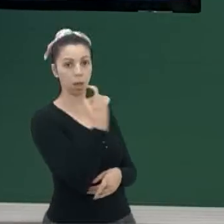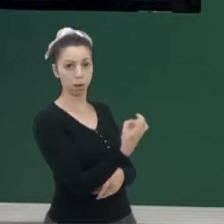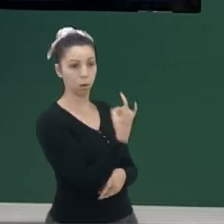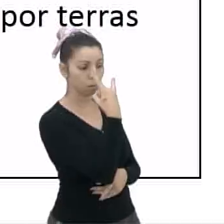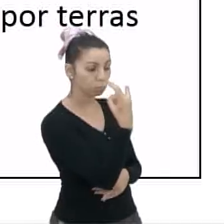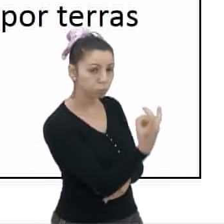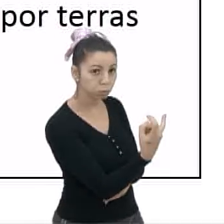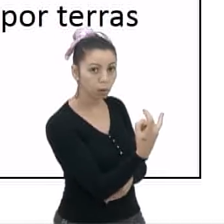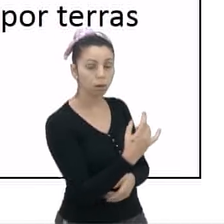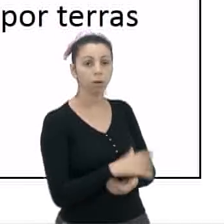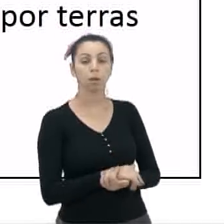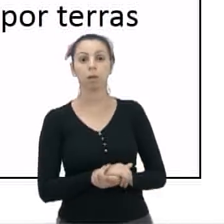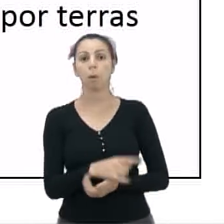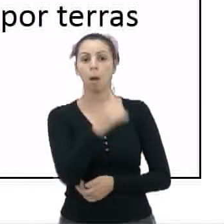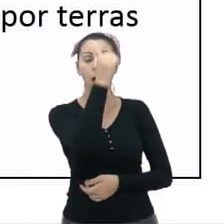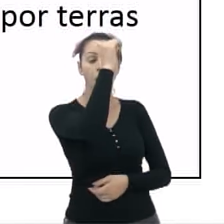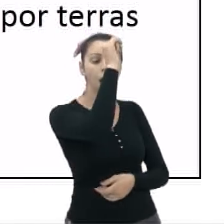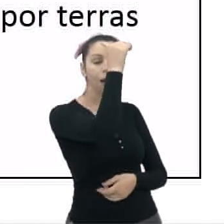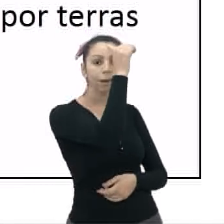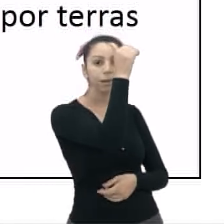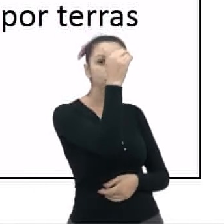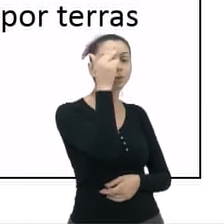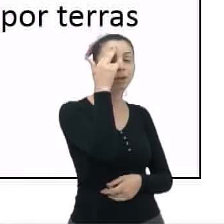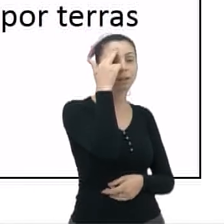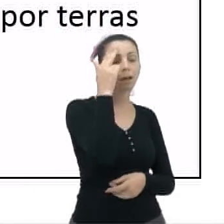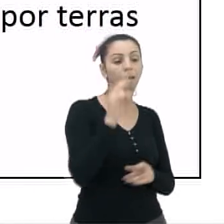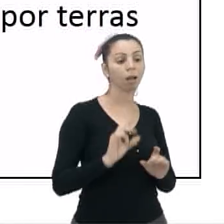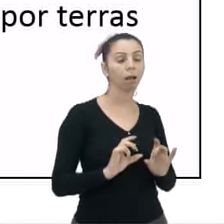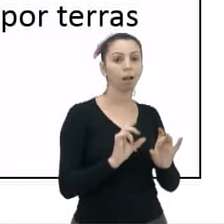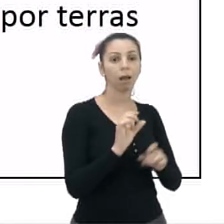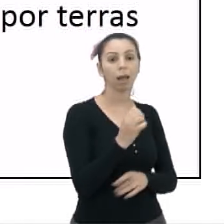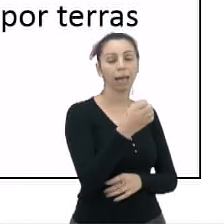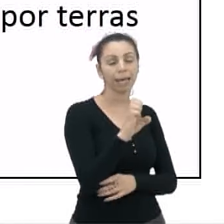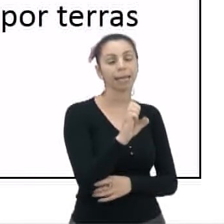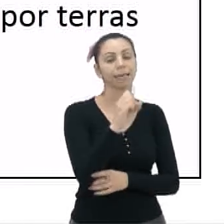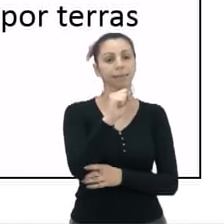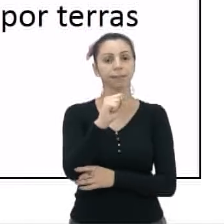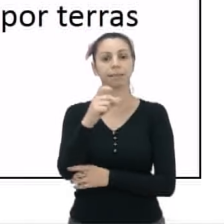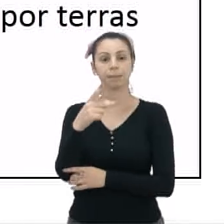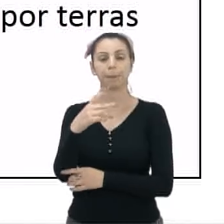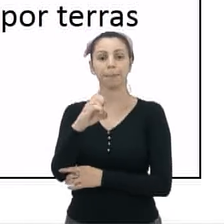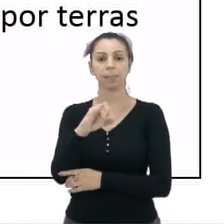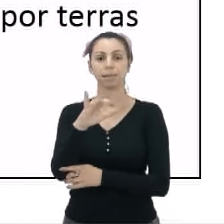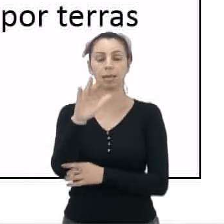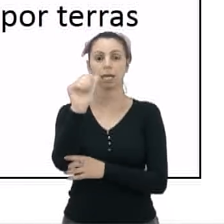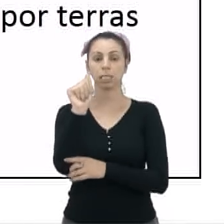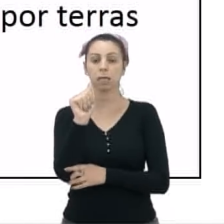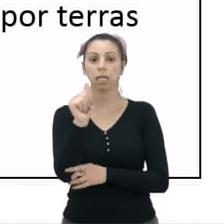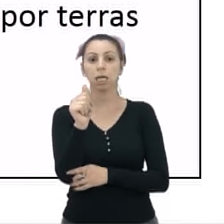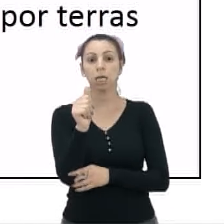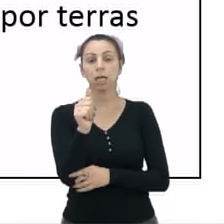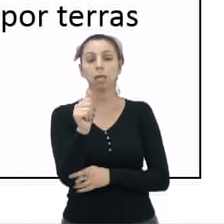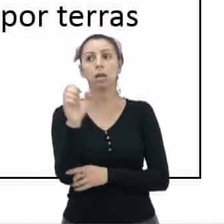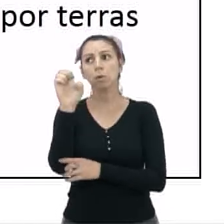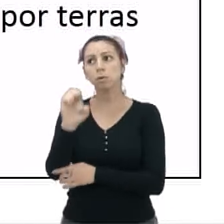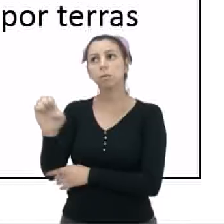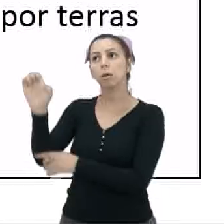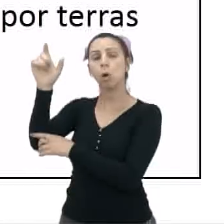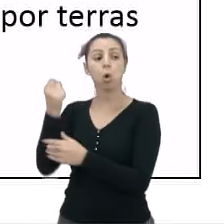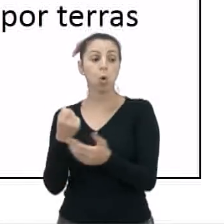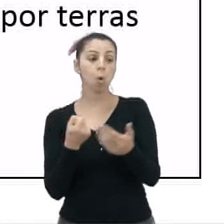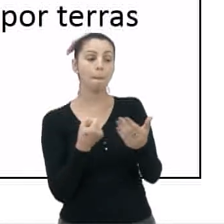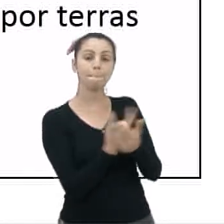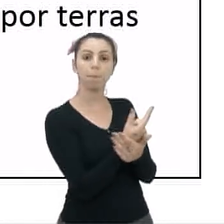afirmar: a Índia possuía as tão sonhadas especiarias e a possibilidade dos europeus de comprarem diretamente da fonte, sem